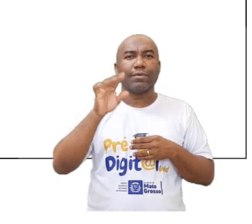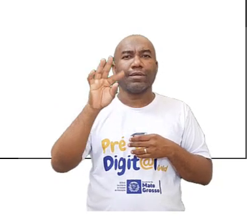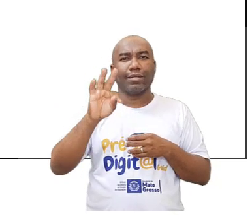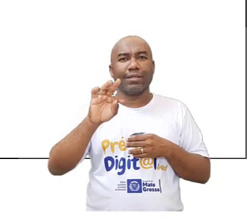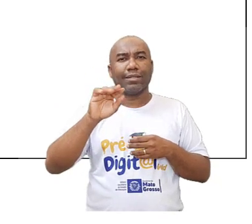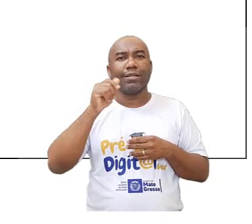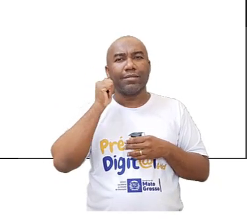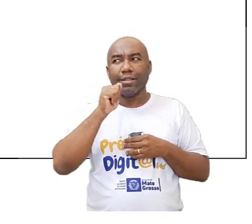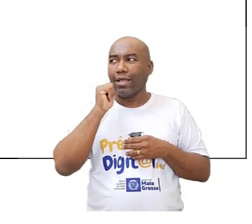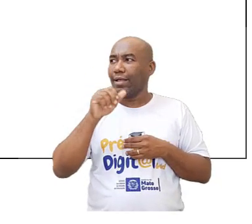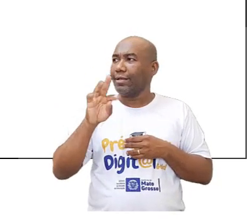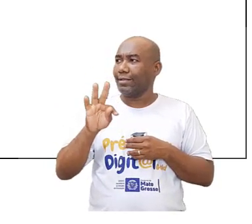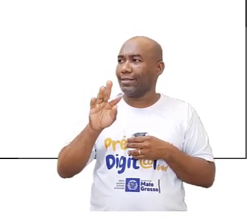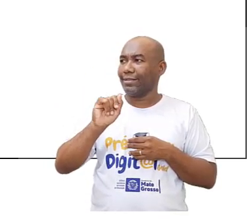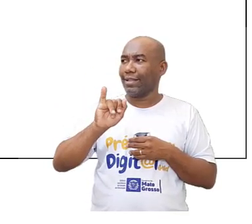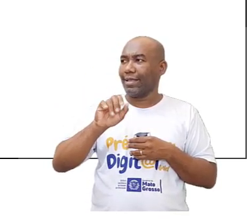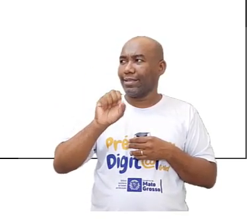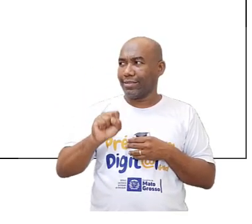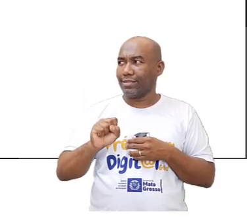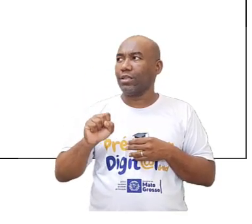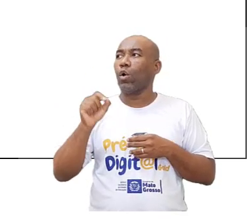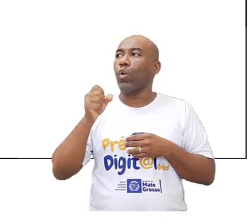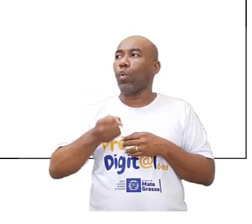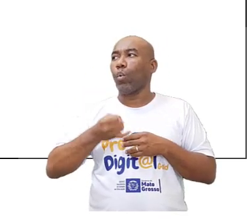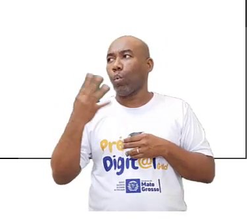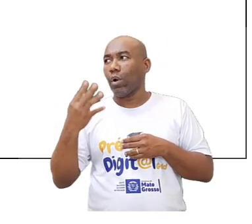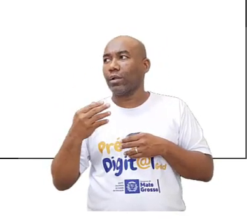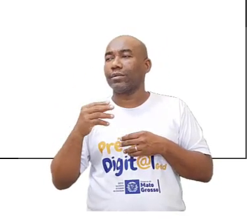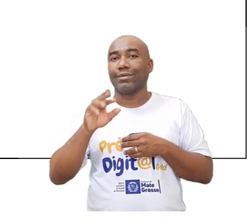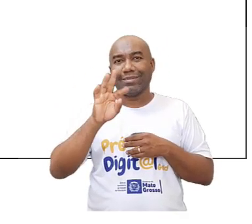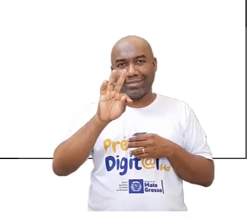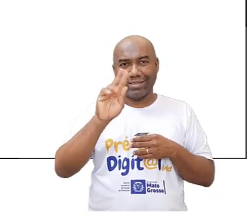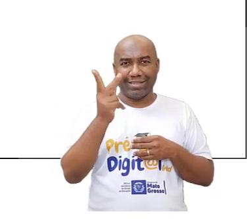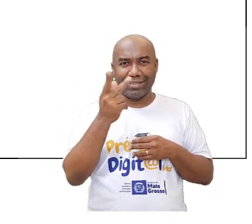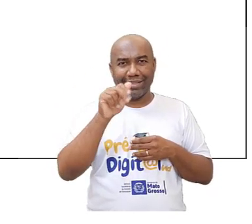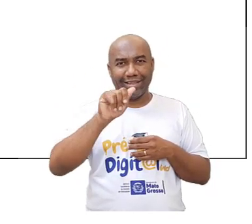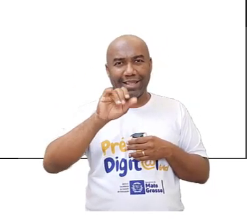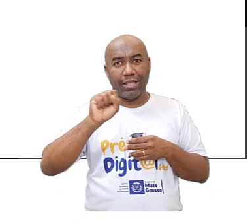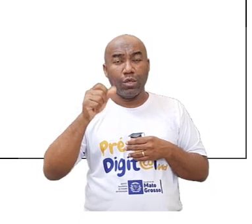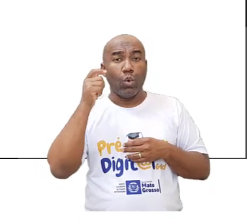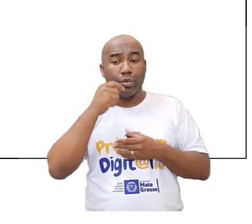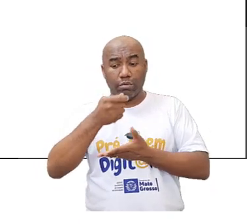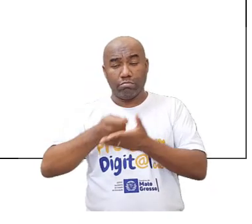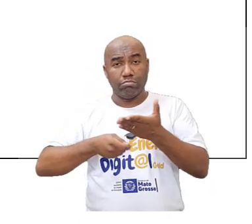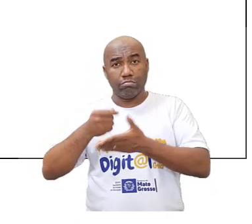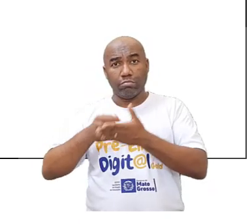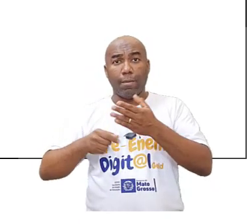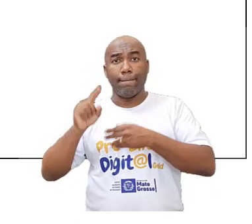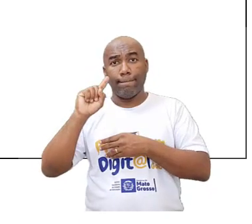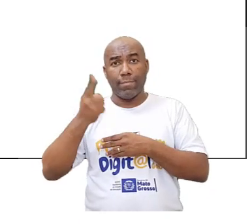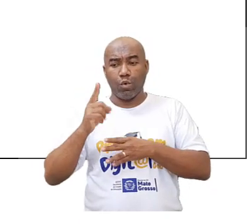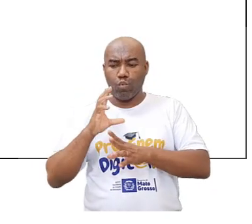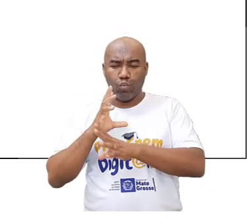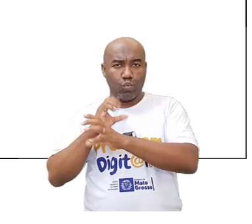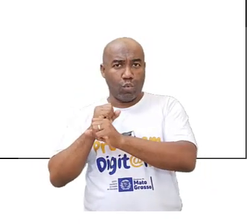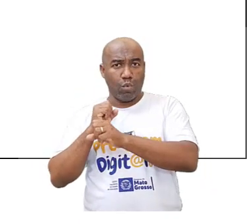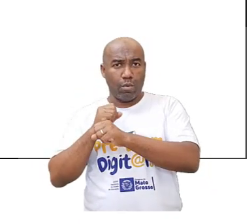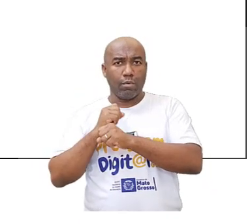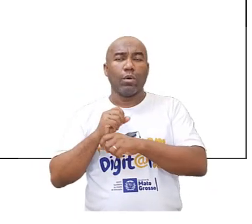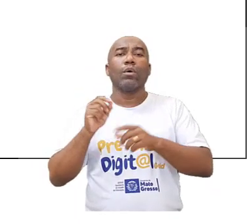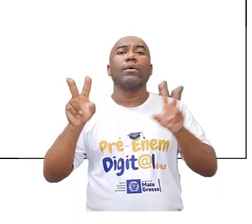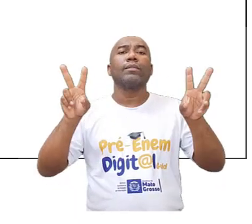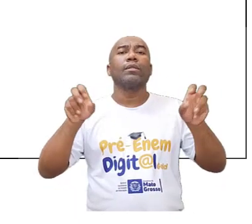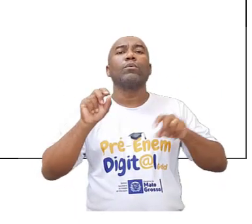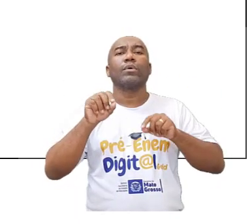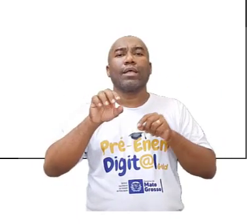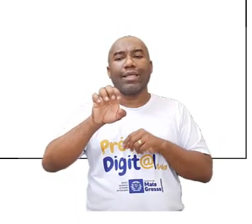da Thaís Fonseca, certo? A Thaís tirou 1000 no ano de 2017, quando ela escreveu